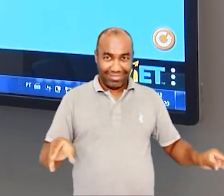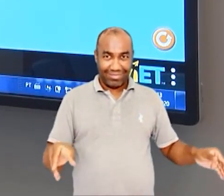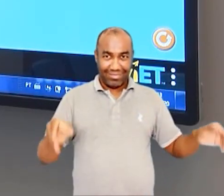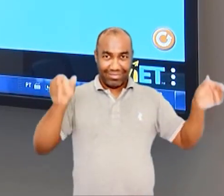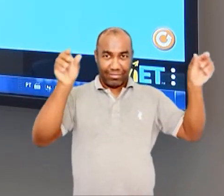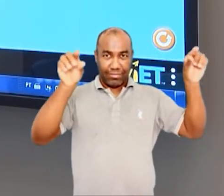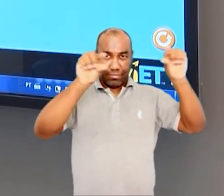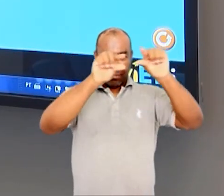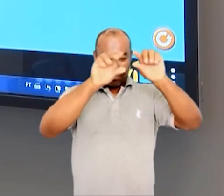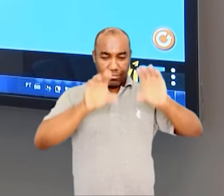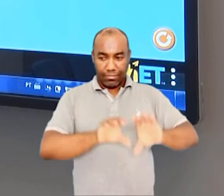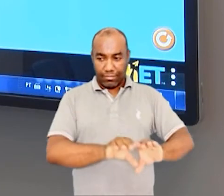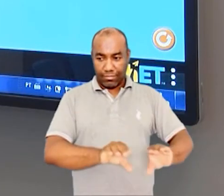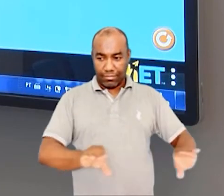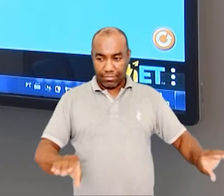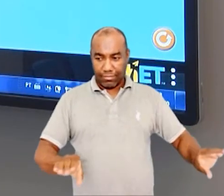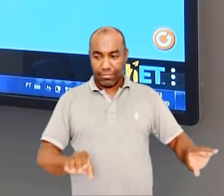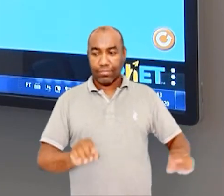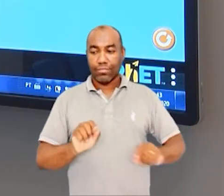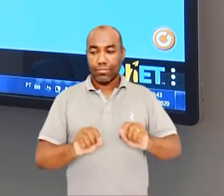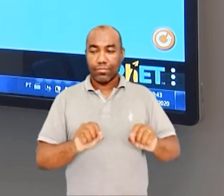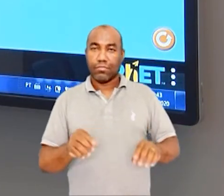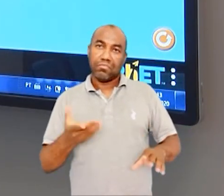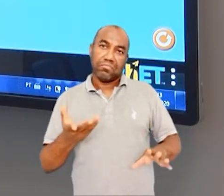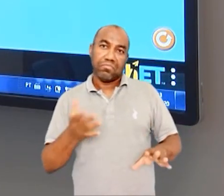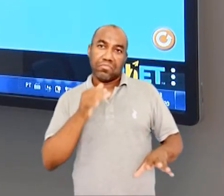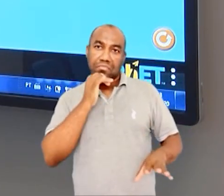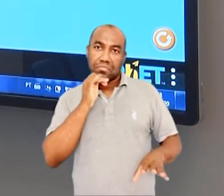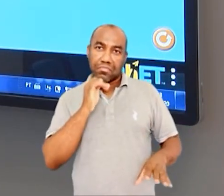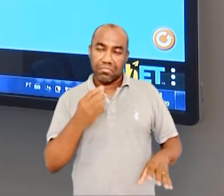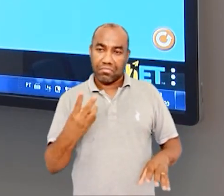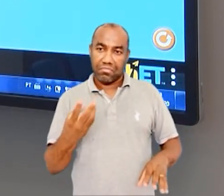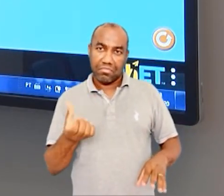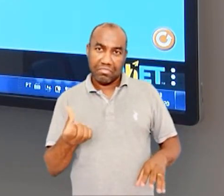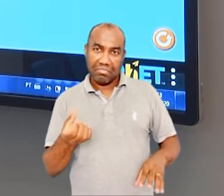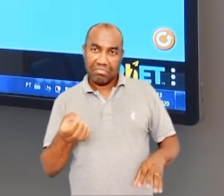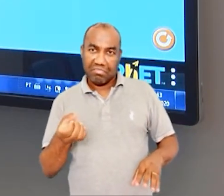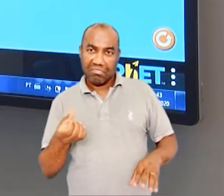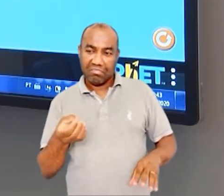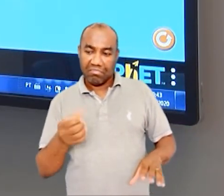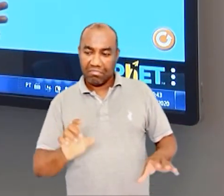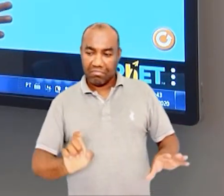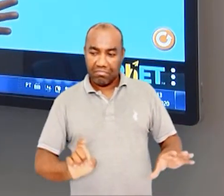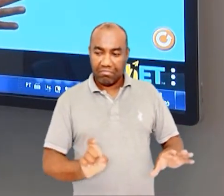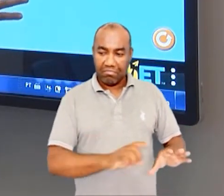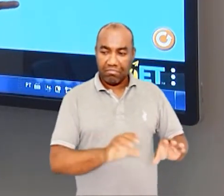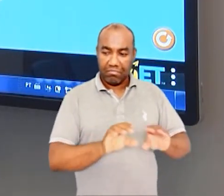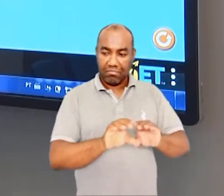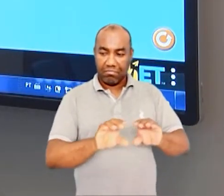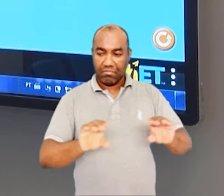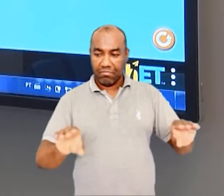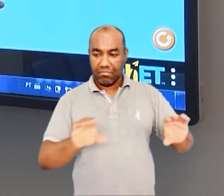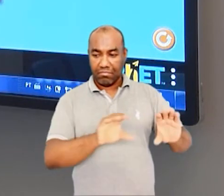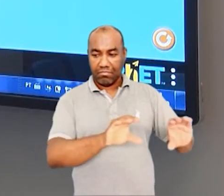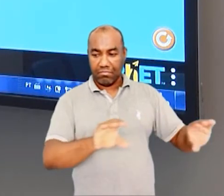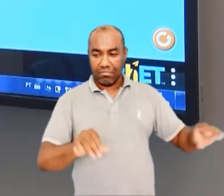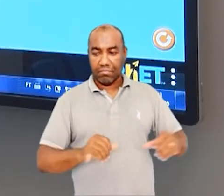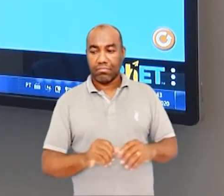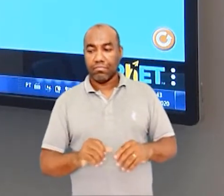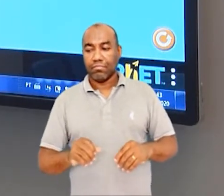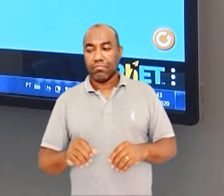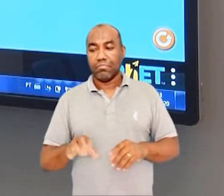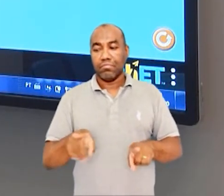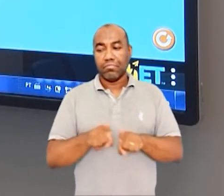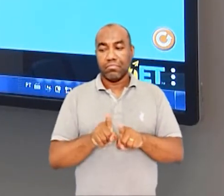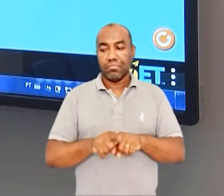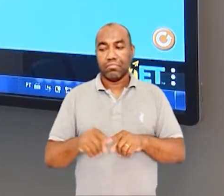para esse resistor um valor de 60 ohms. Para esse outro resistor que está